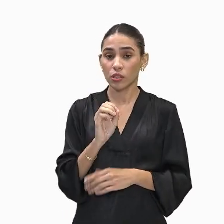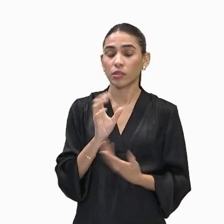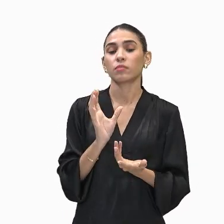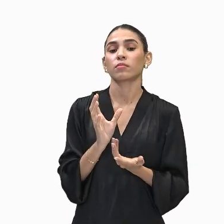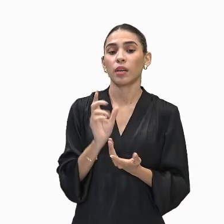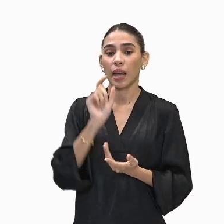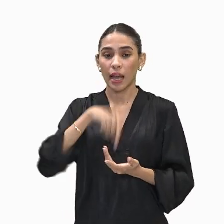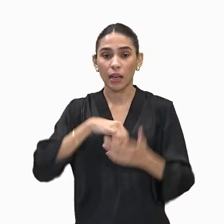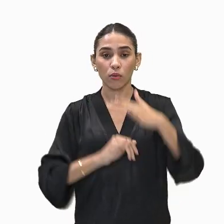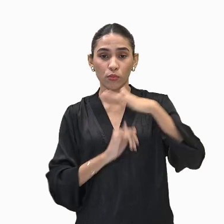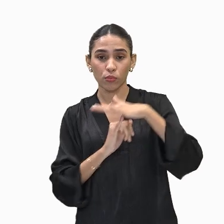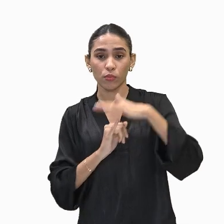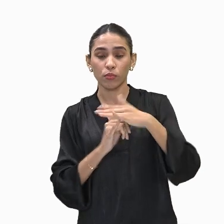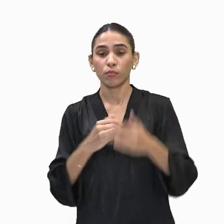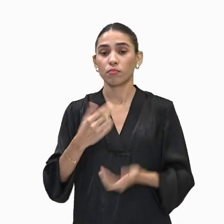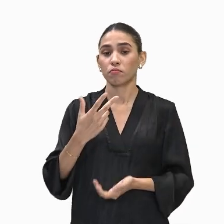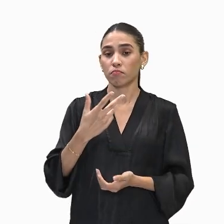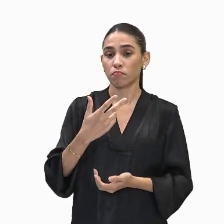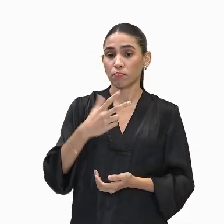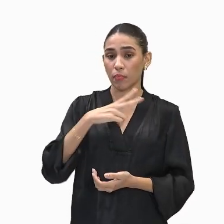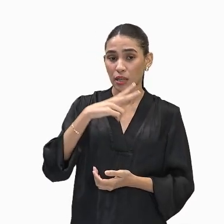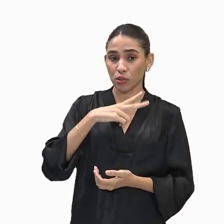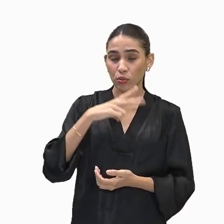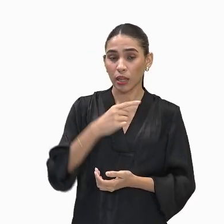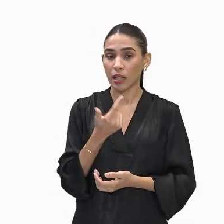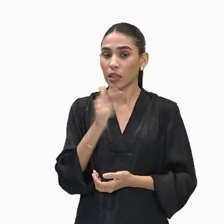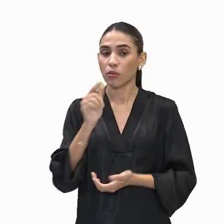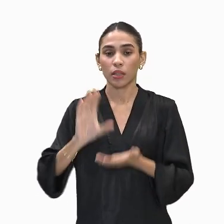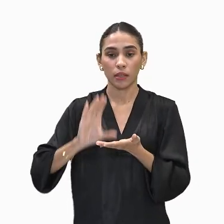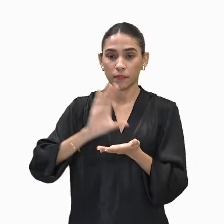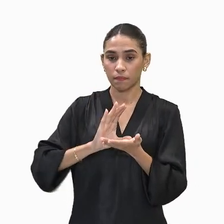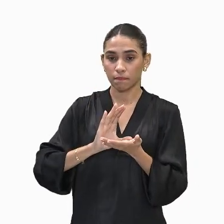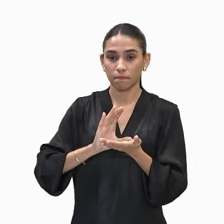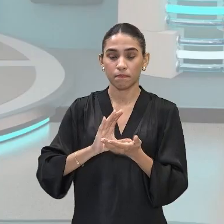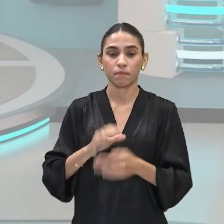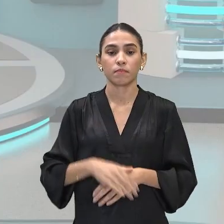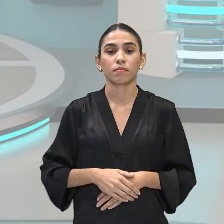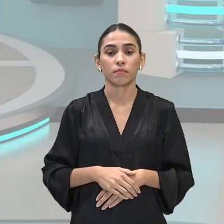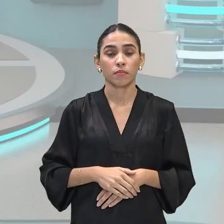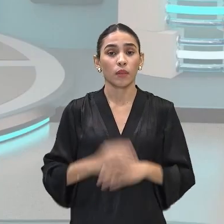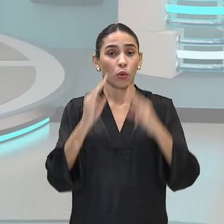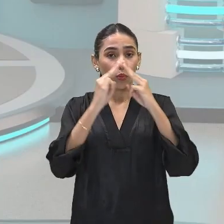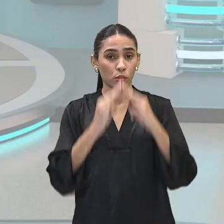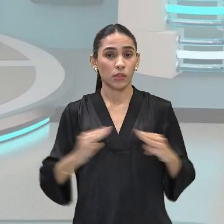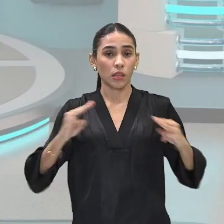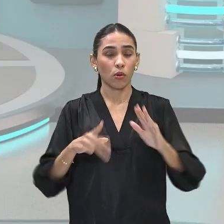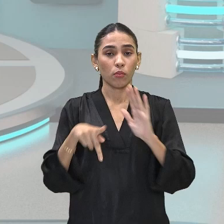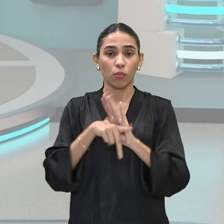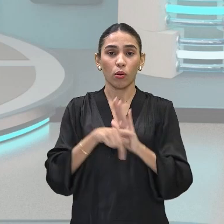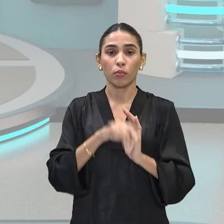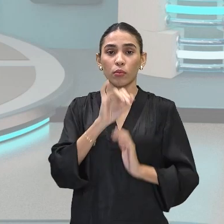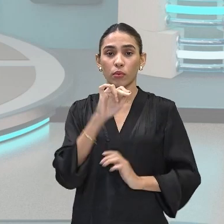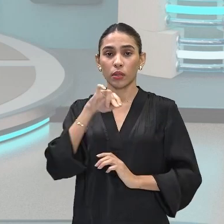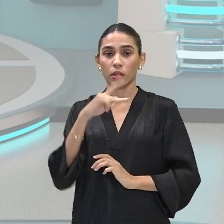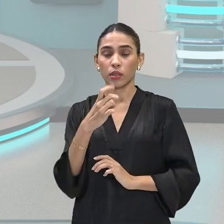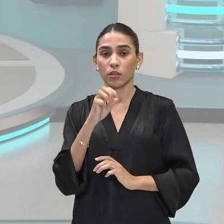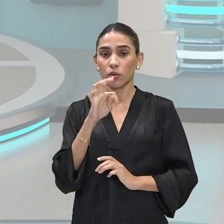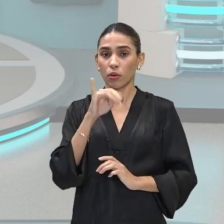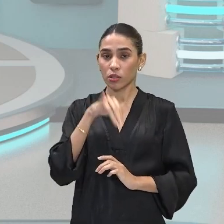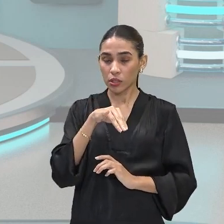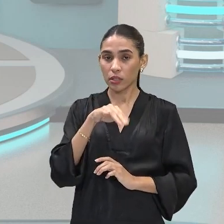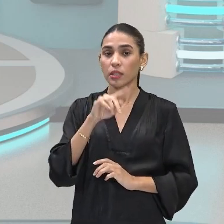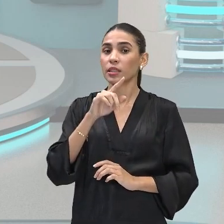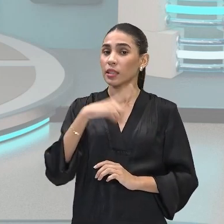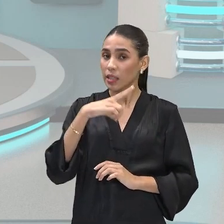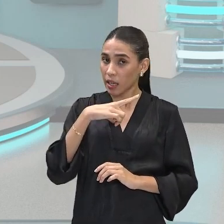sem fins lucrativos, certo? O Museu do Inhotim, né, o Instituto Inhotim, ele tem um museu de